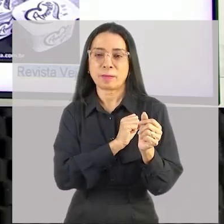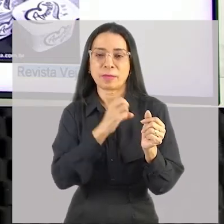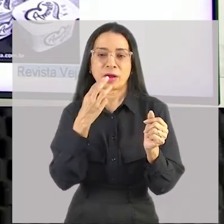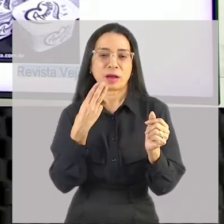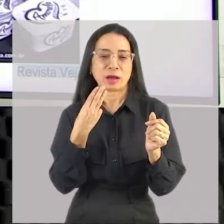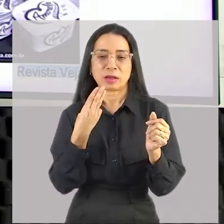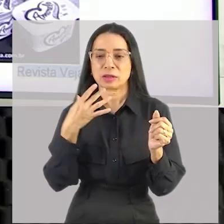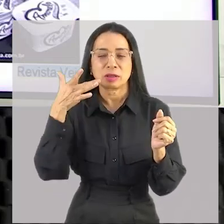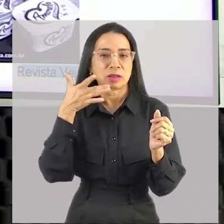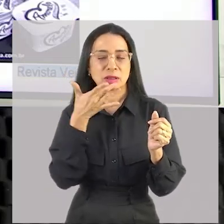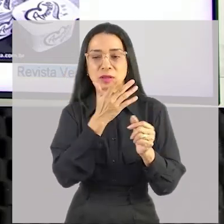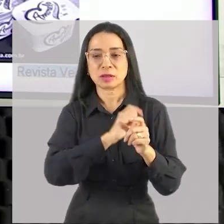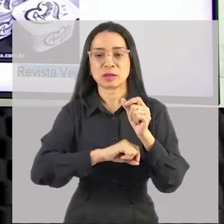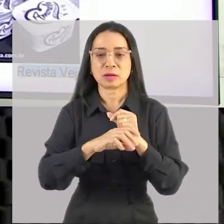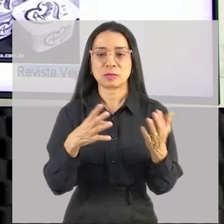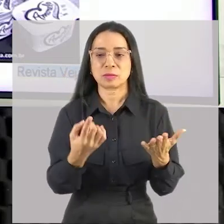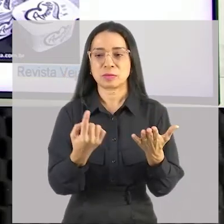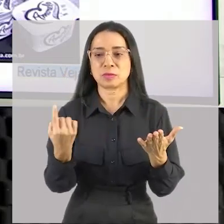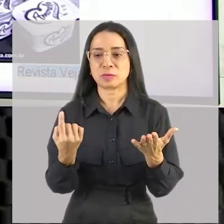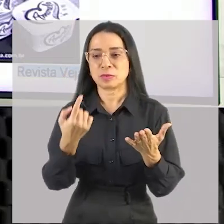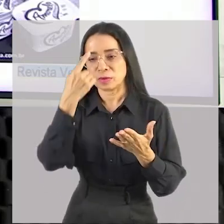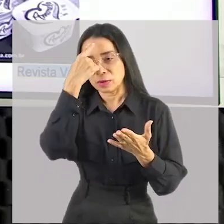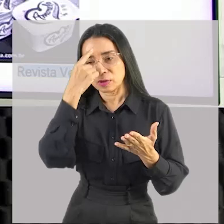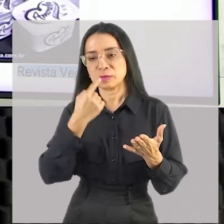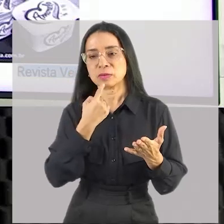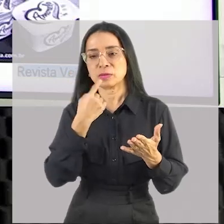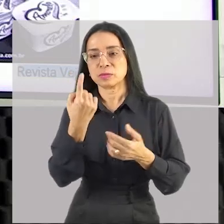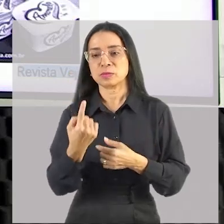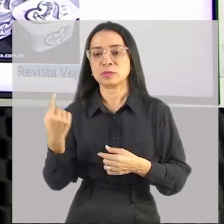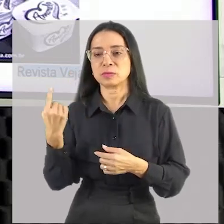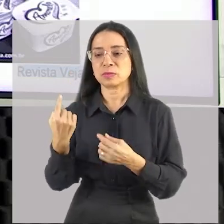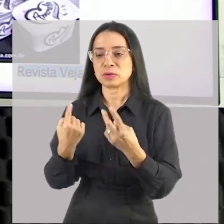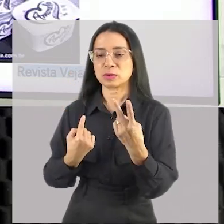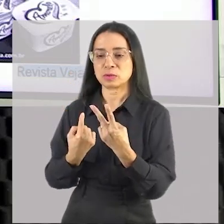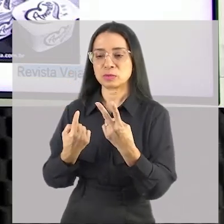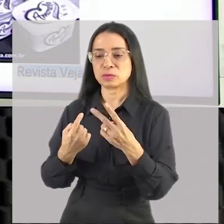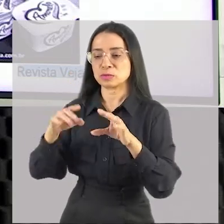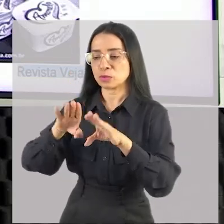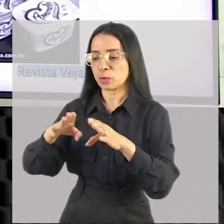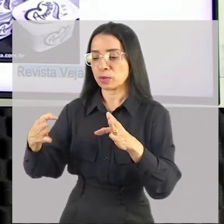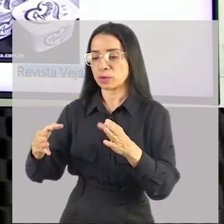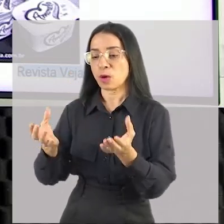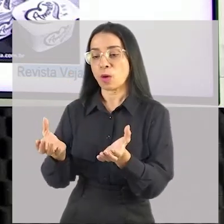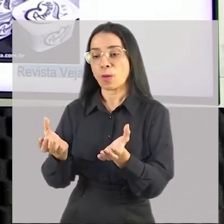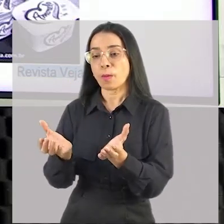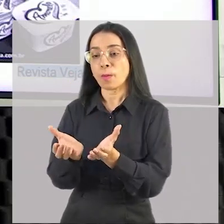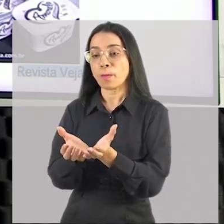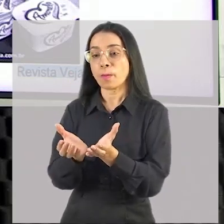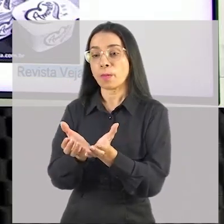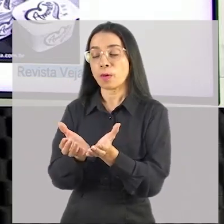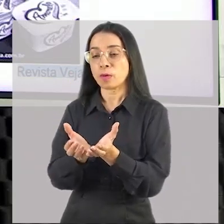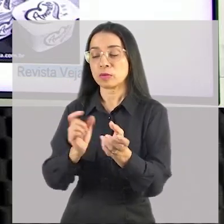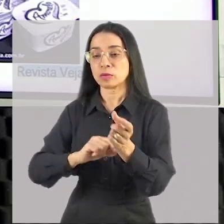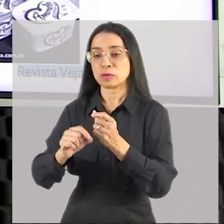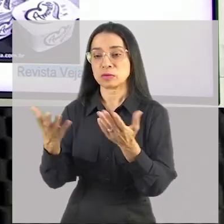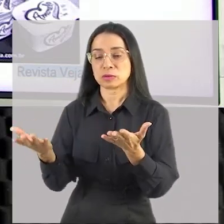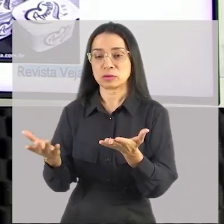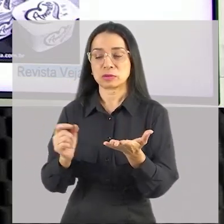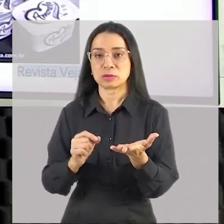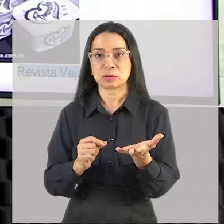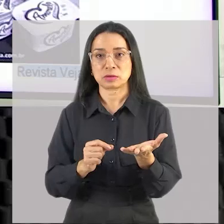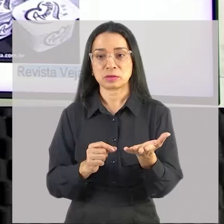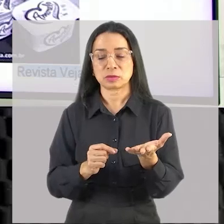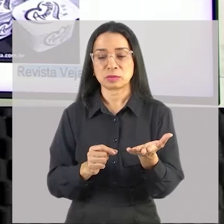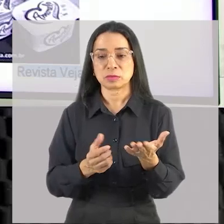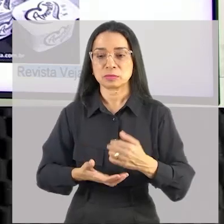da figura, a imagem dos dois potes, né? Vamos chamar assim, né? Dos dois recipientes de